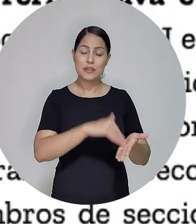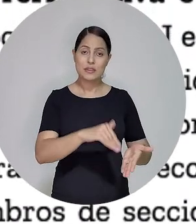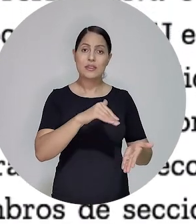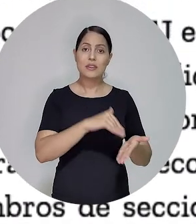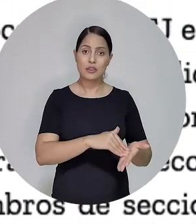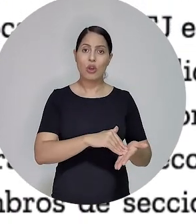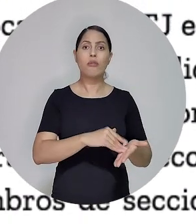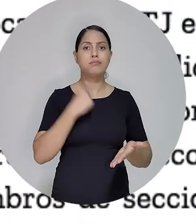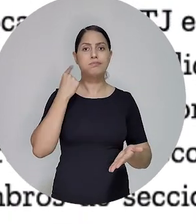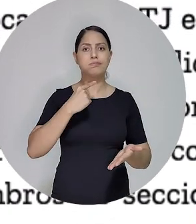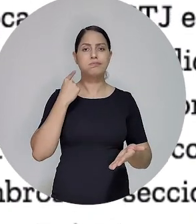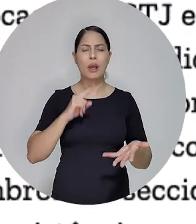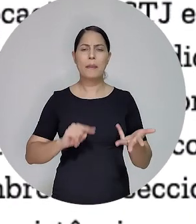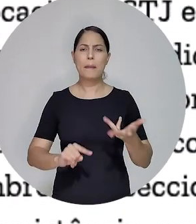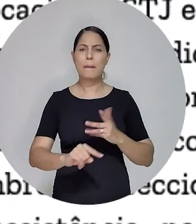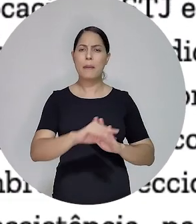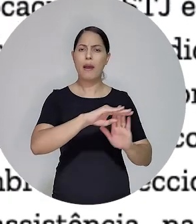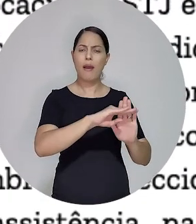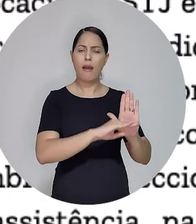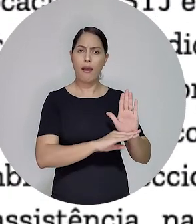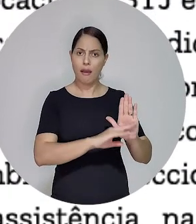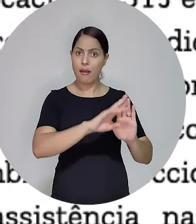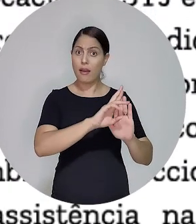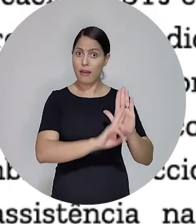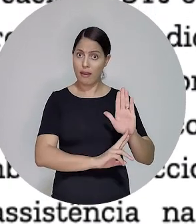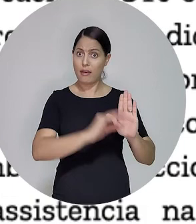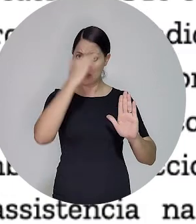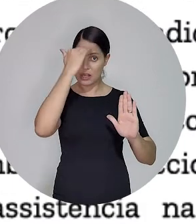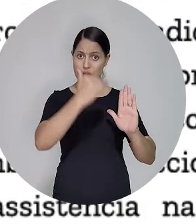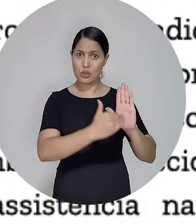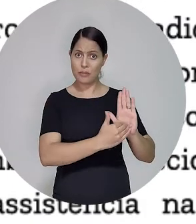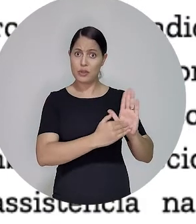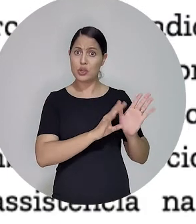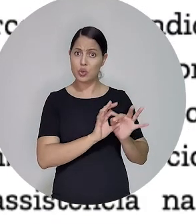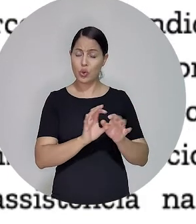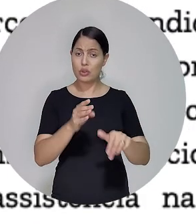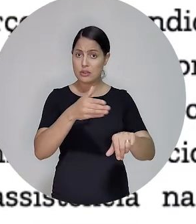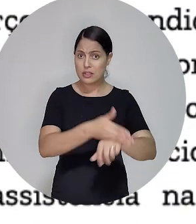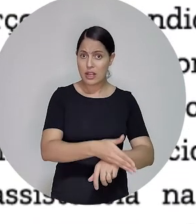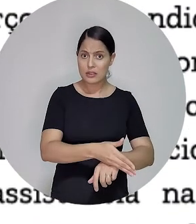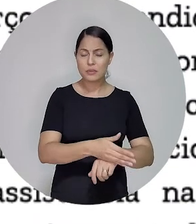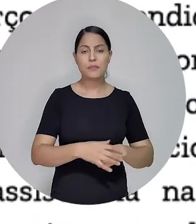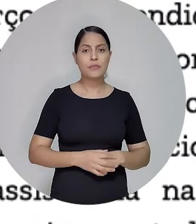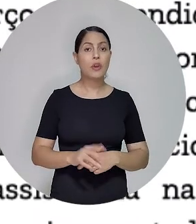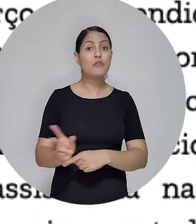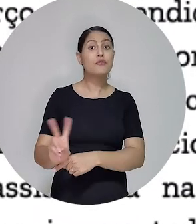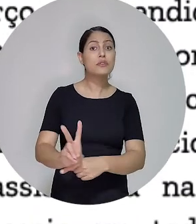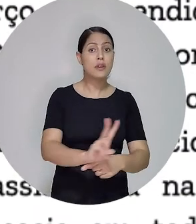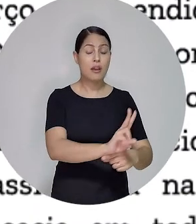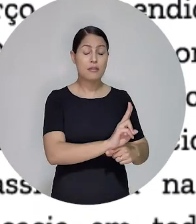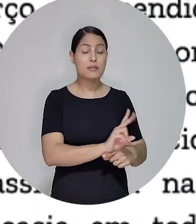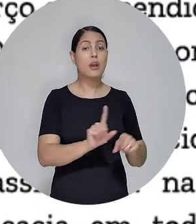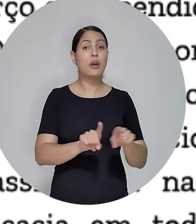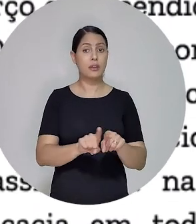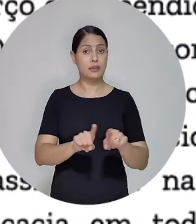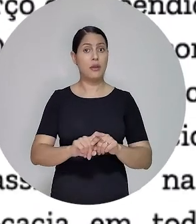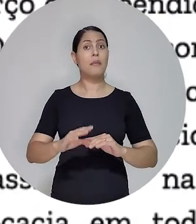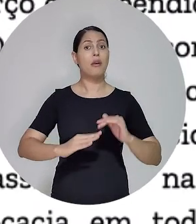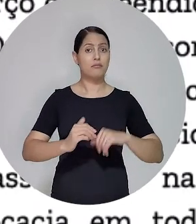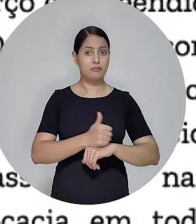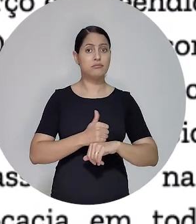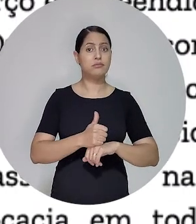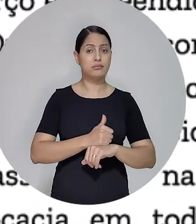apreensão em escritórios de advocacia e faz uma série de alterações na legislação sobre prerrogativas, fiscalização